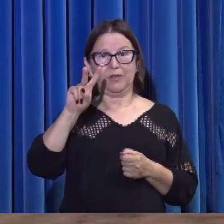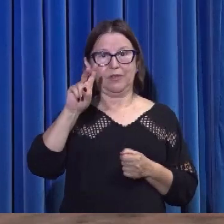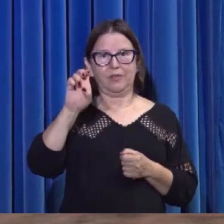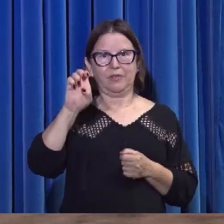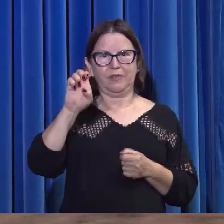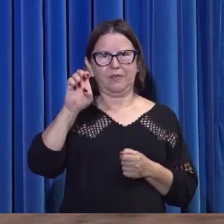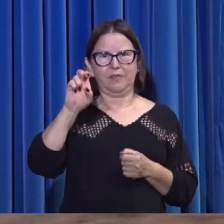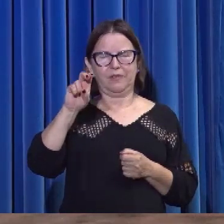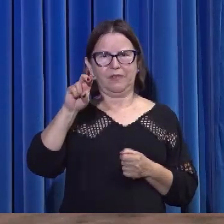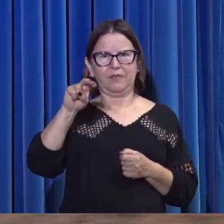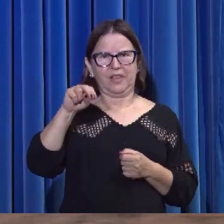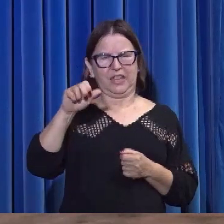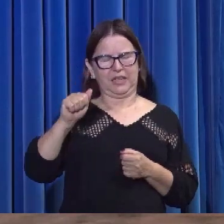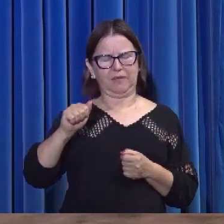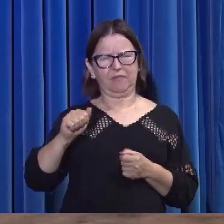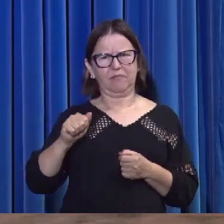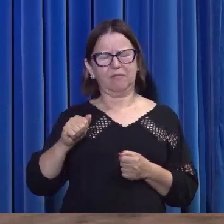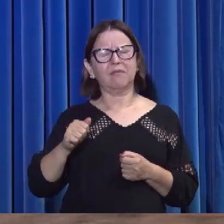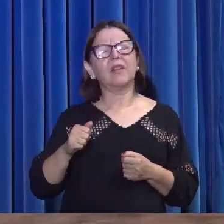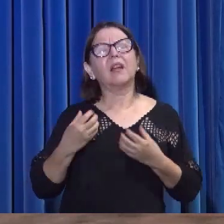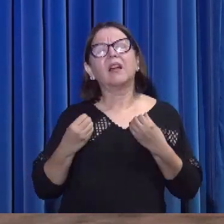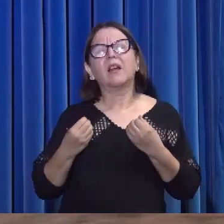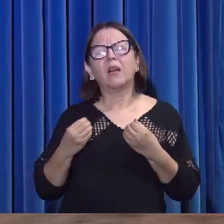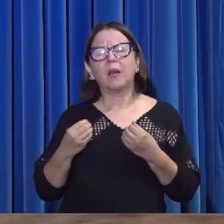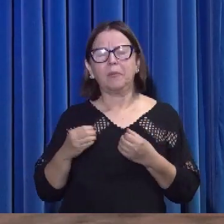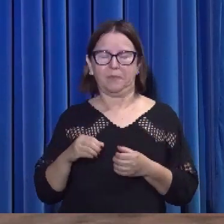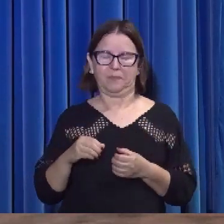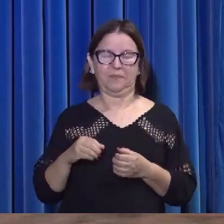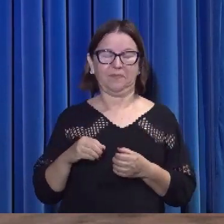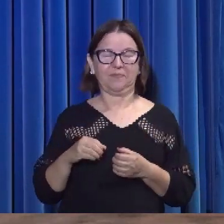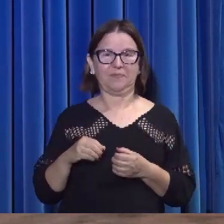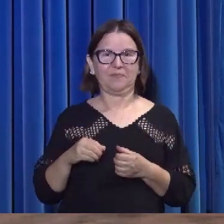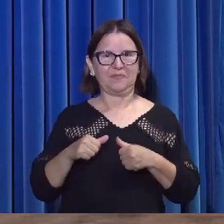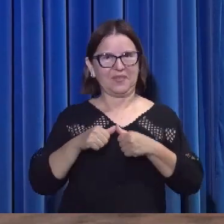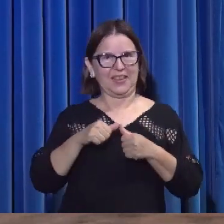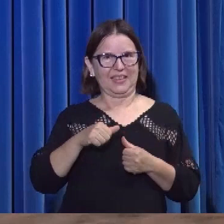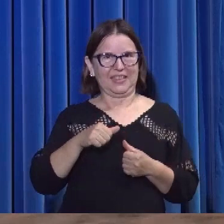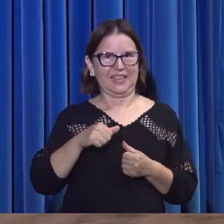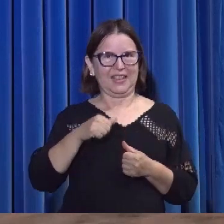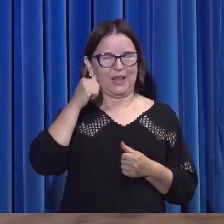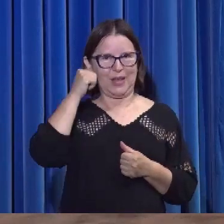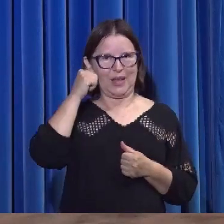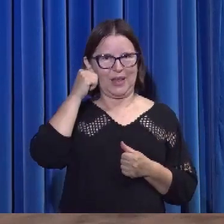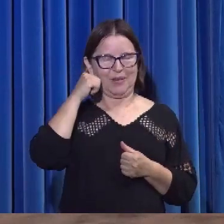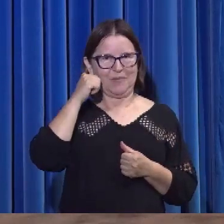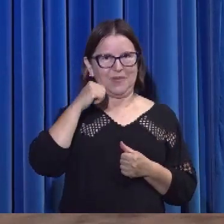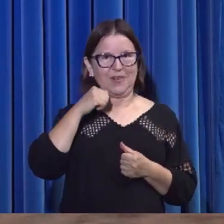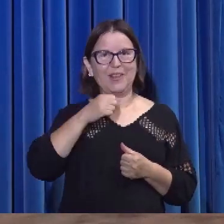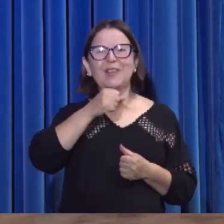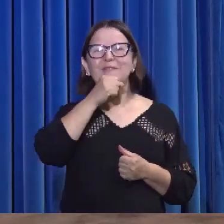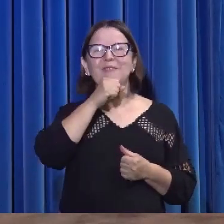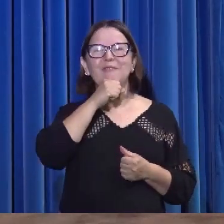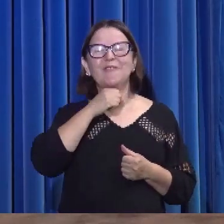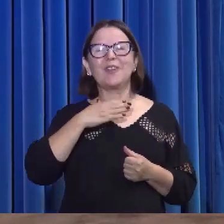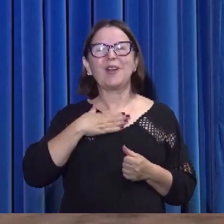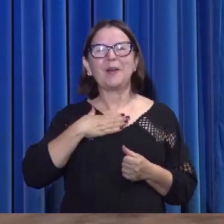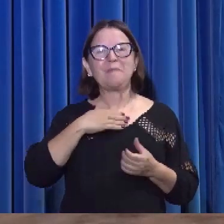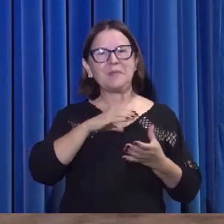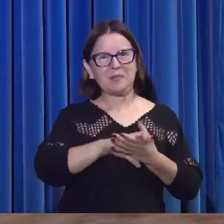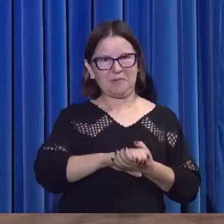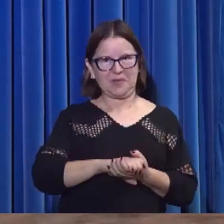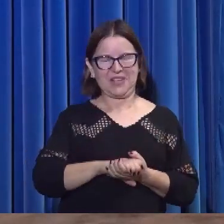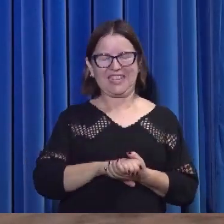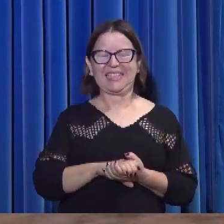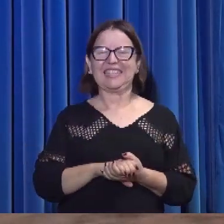Falei: como é que é, avó? A dona Guilmar é a avó da minha esposa, uma das únicas vó que